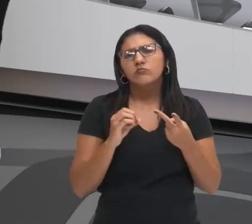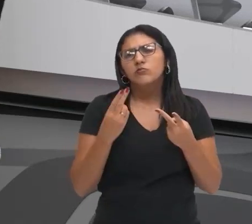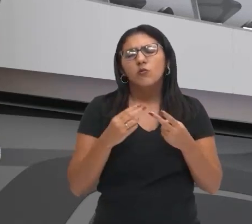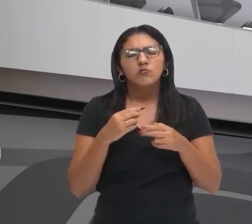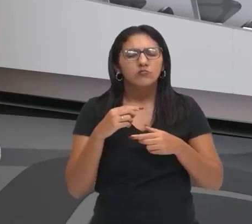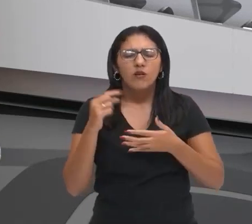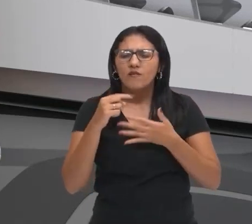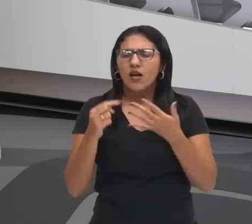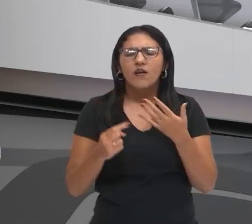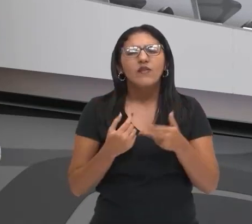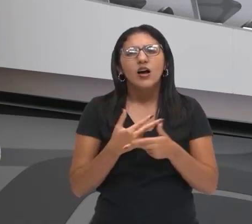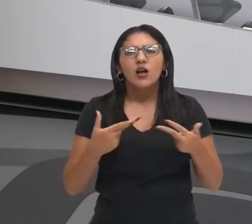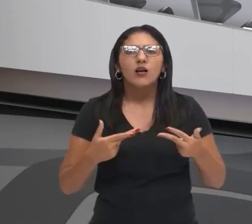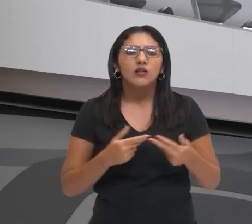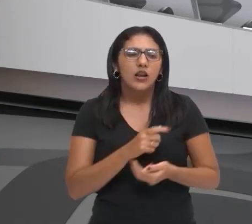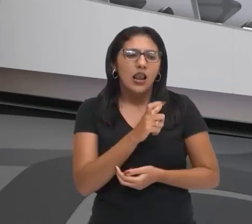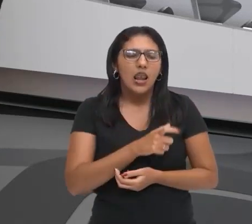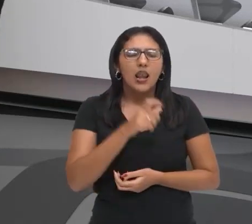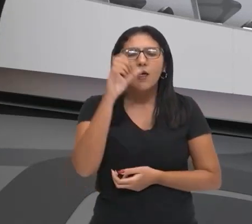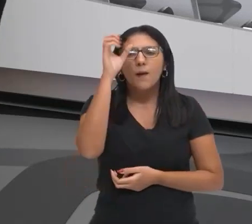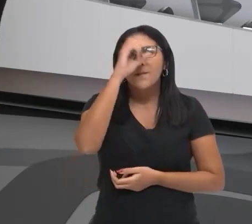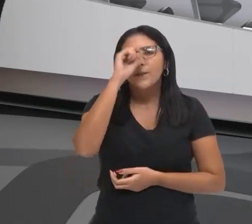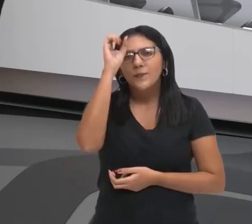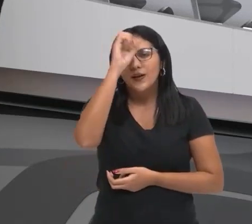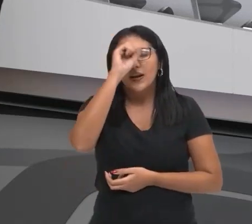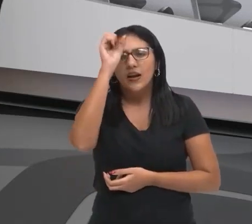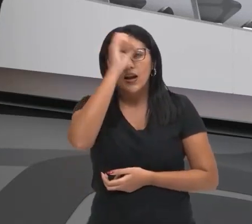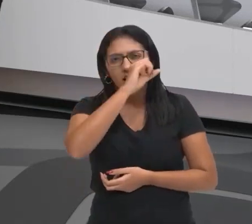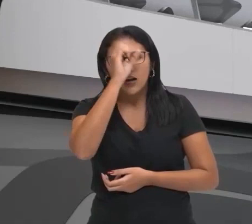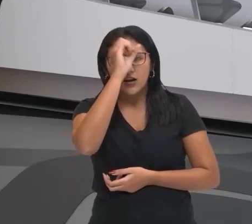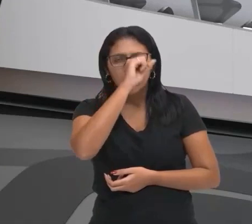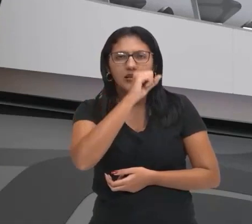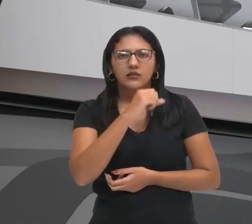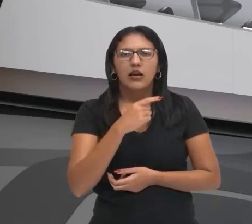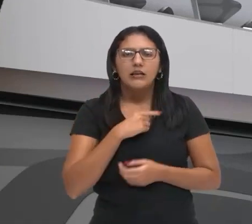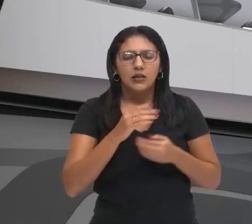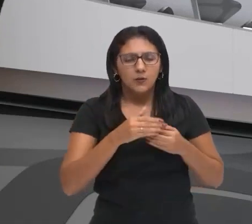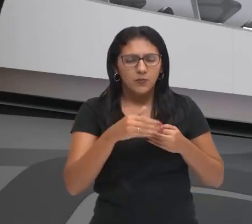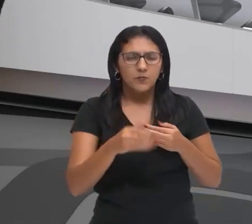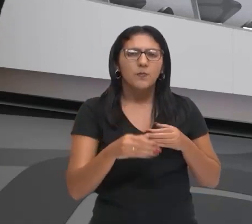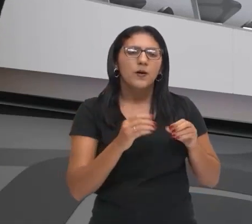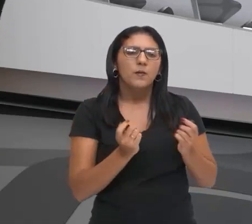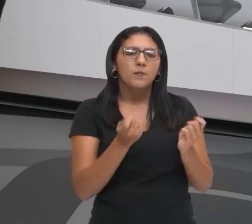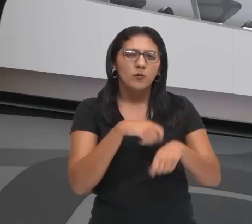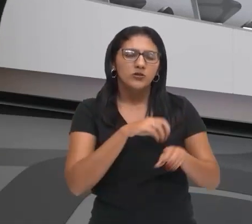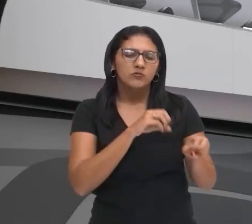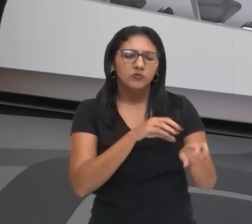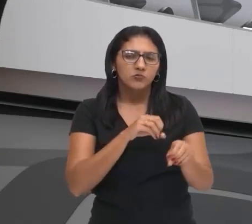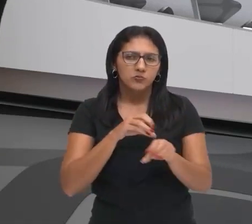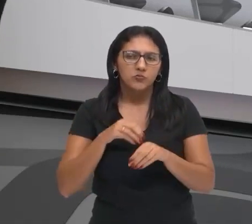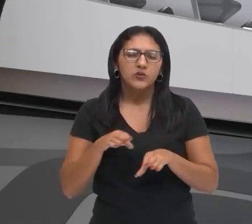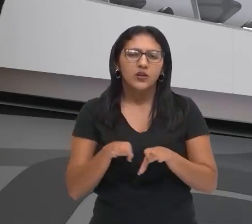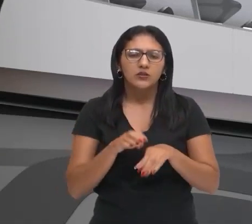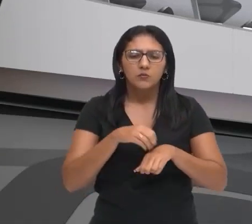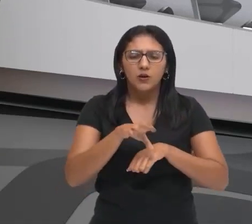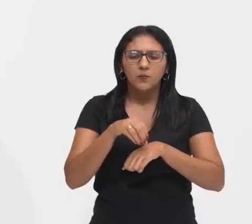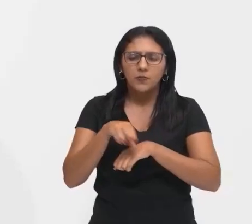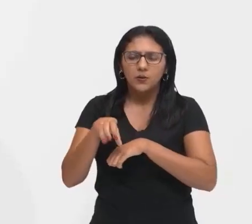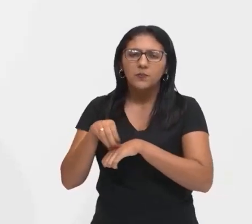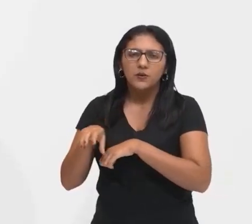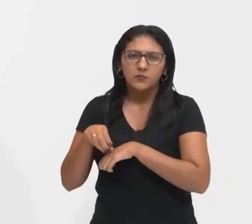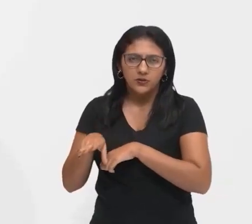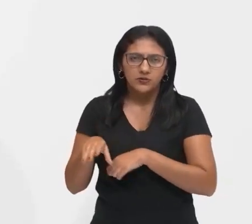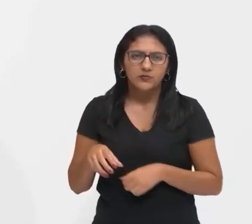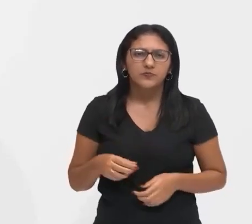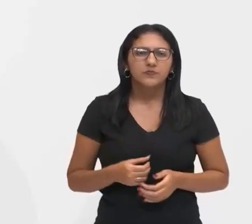o outro está aprendendo, que ele vai poder passar adiante também, certo? Então, dessa maneira, né,